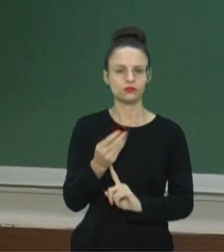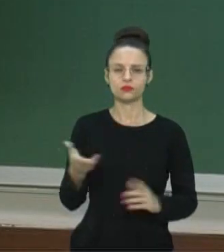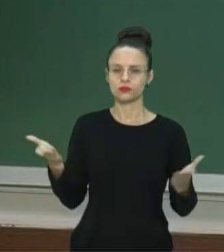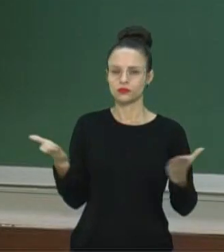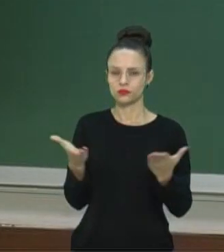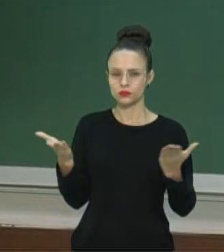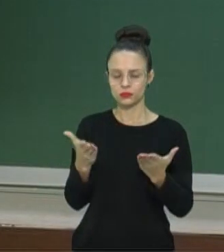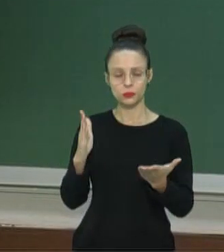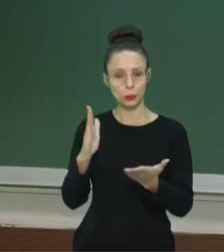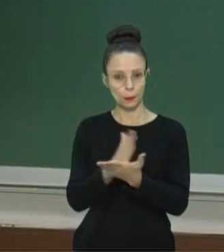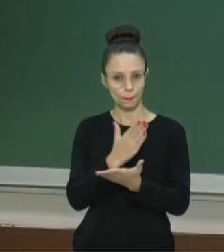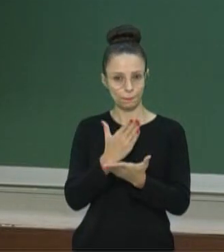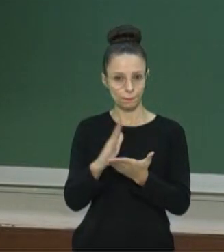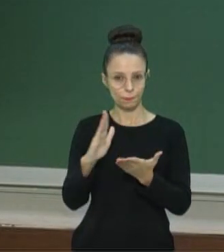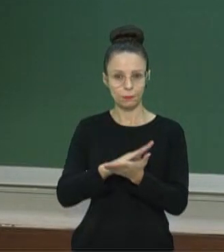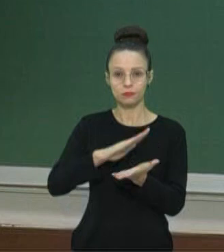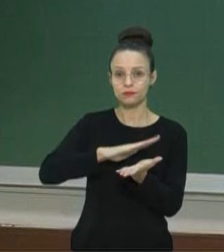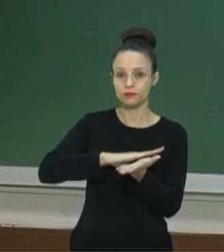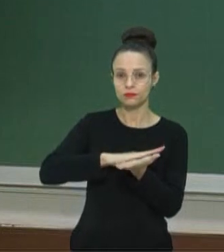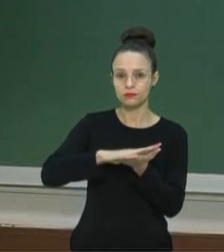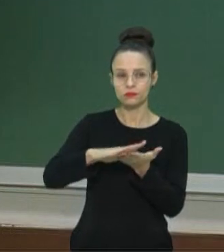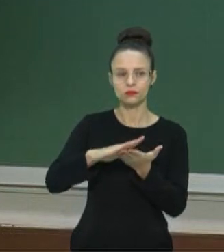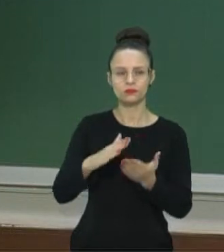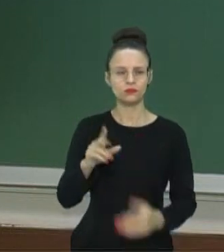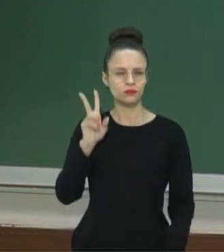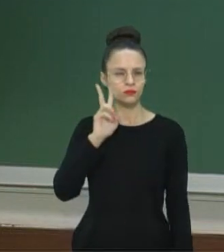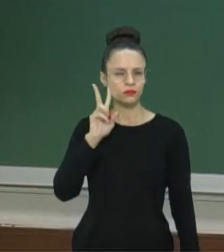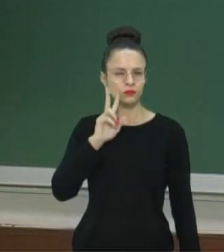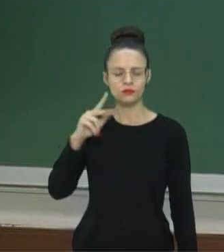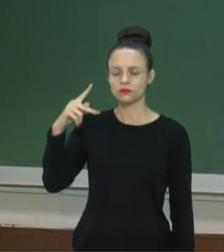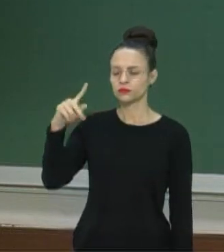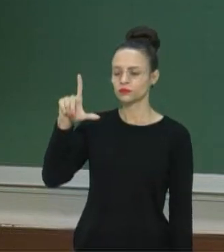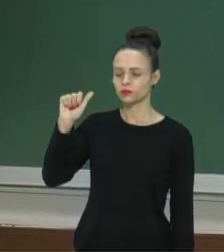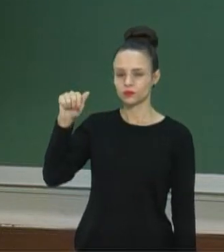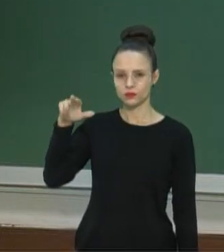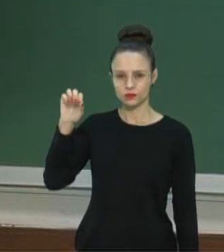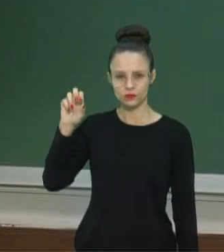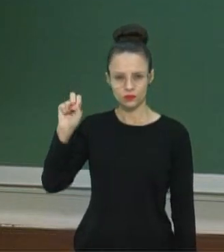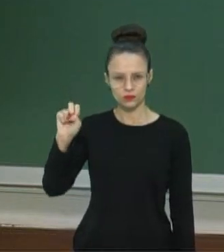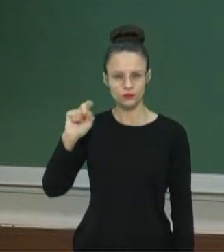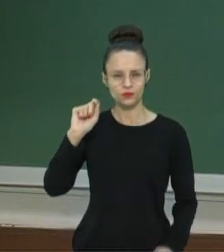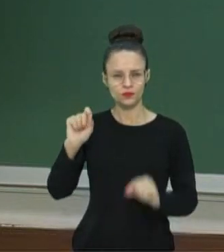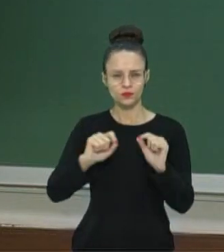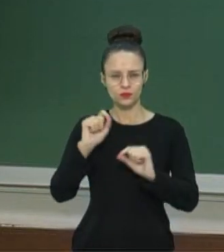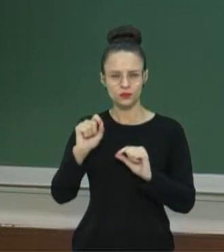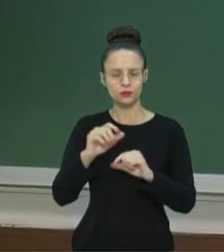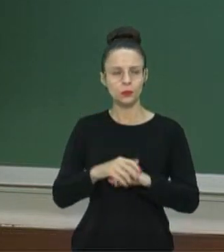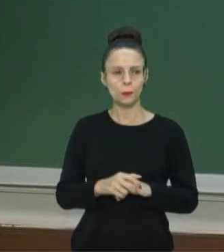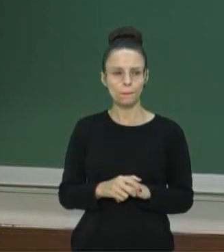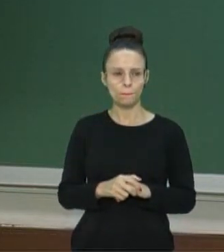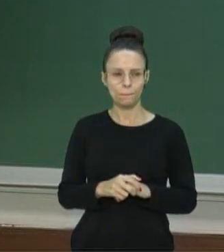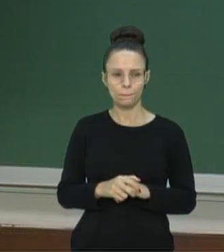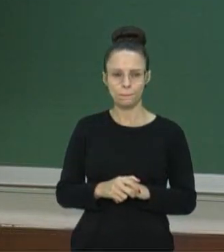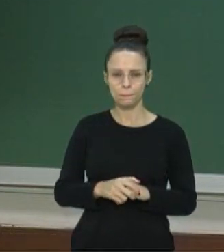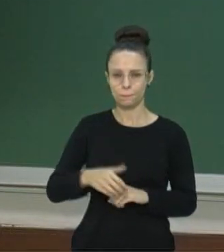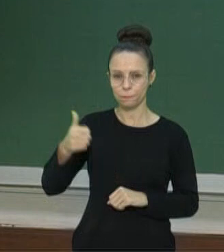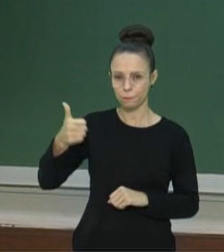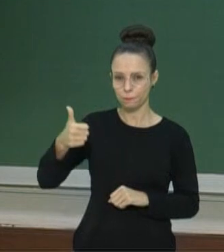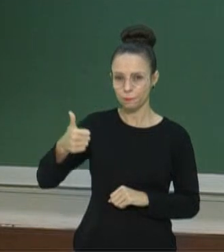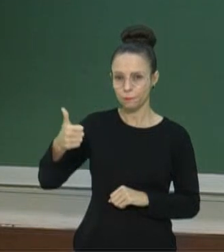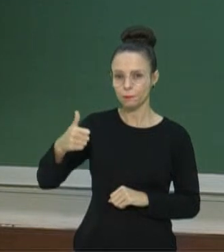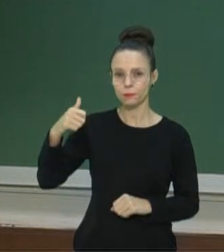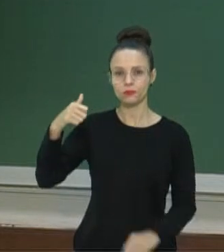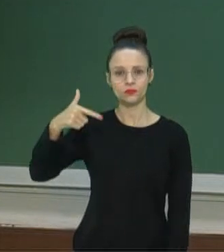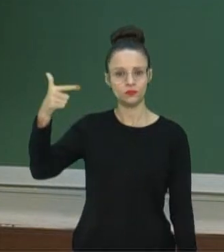está dividida em planos. Vamos lembrar o que são os planos? Então, são o primeiro plano,